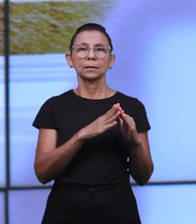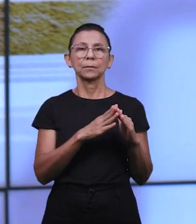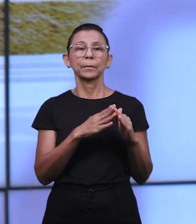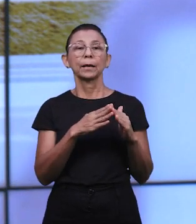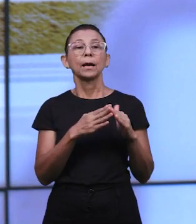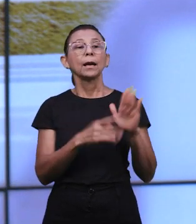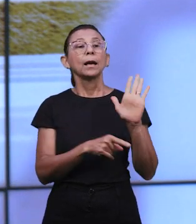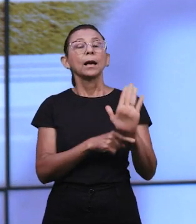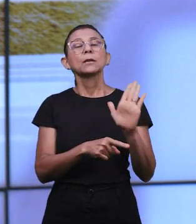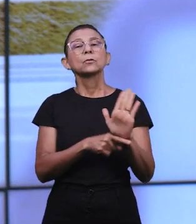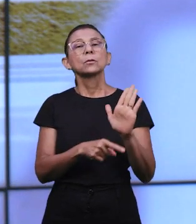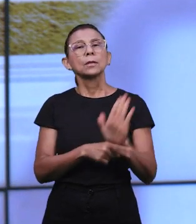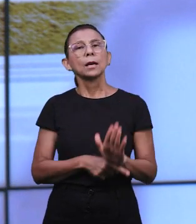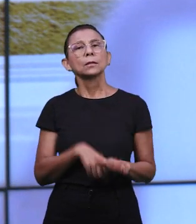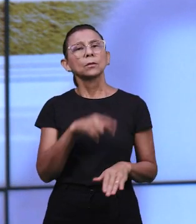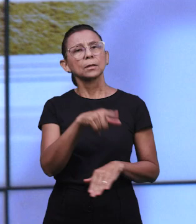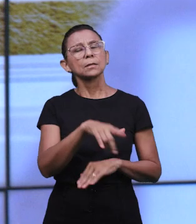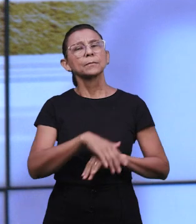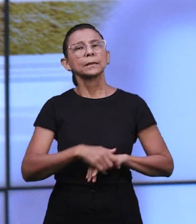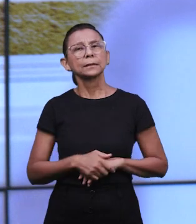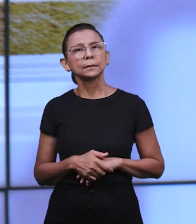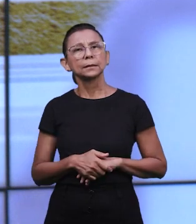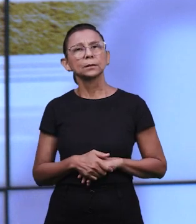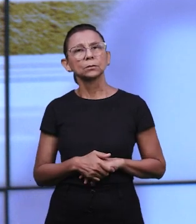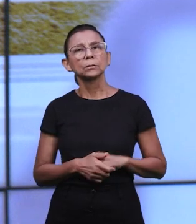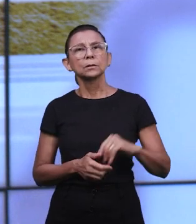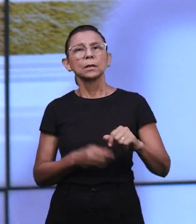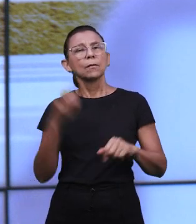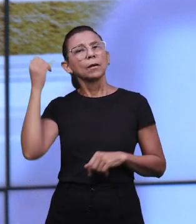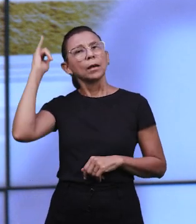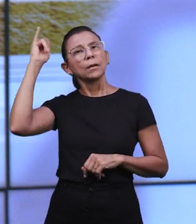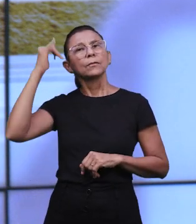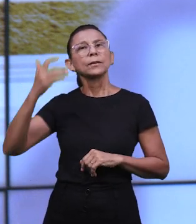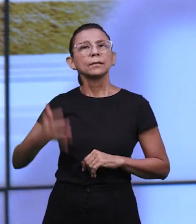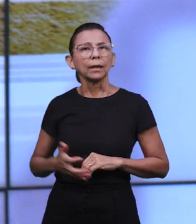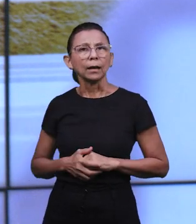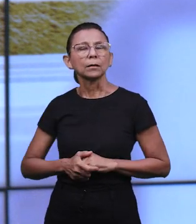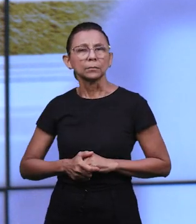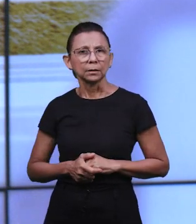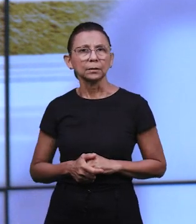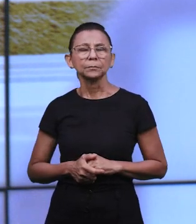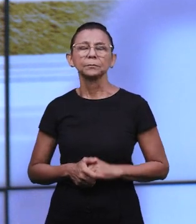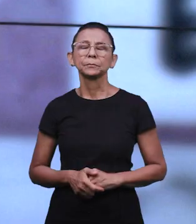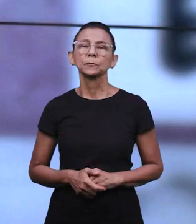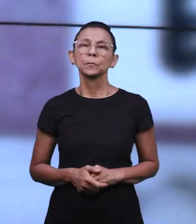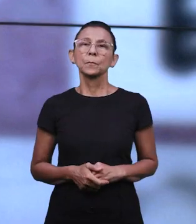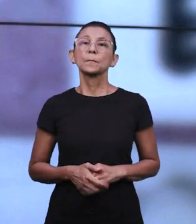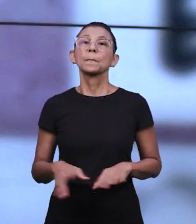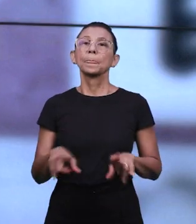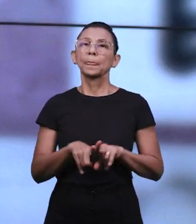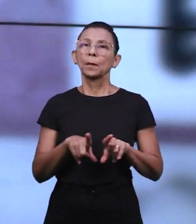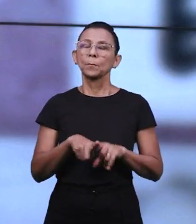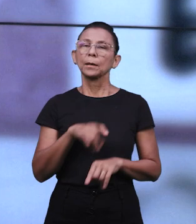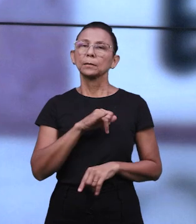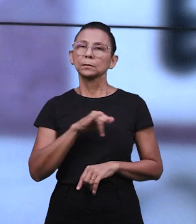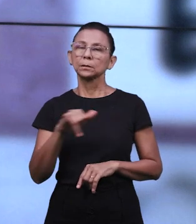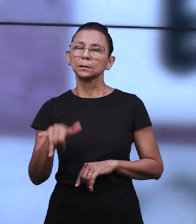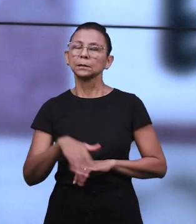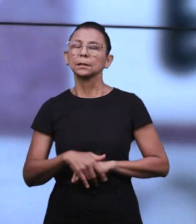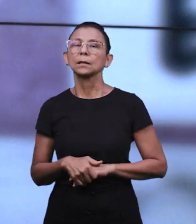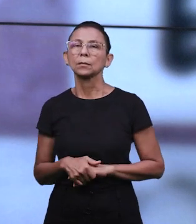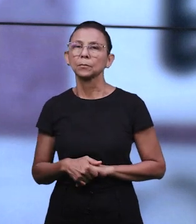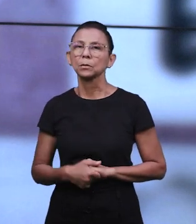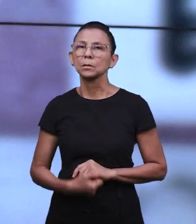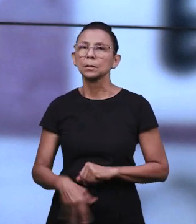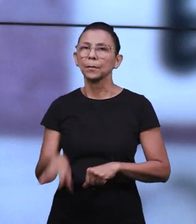restringir o uso das telas, no mínimo como a Sociedade Brasileira de Pediatria nos recomenda. Ressaltamos que a